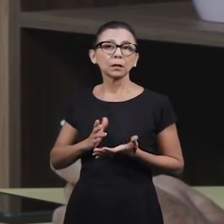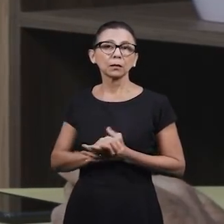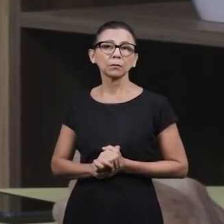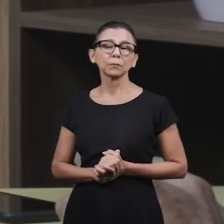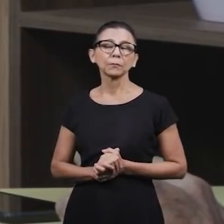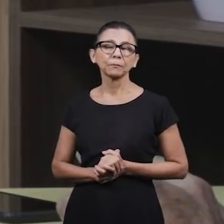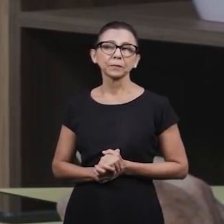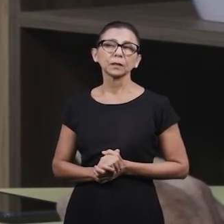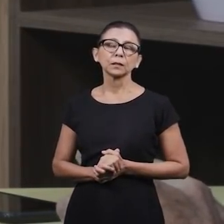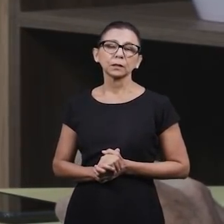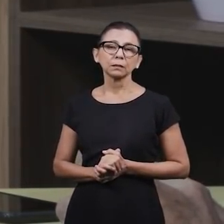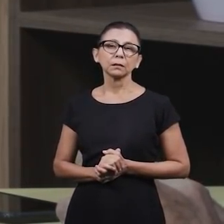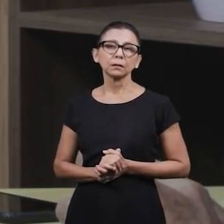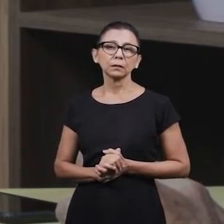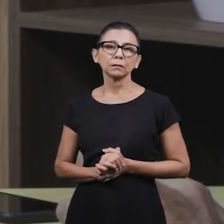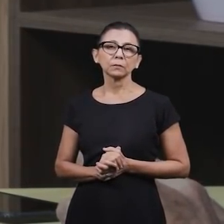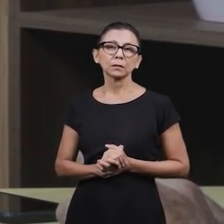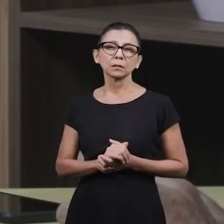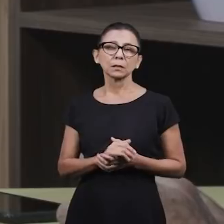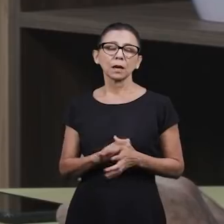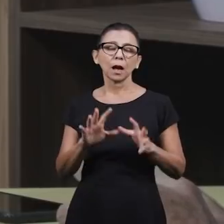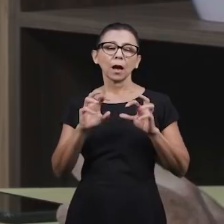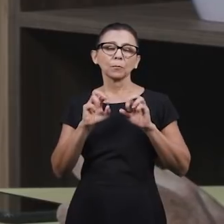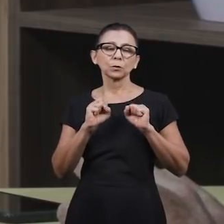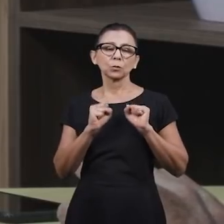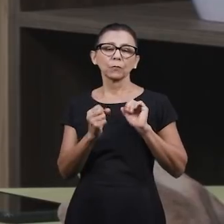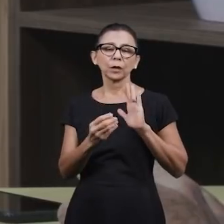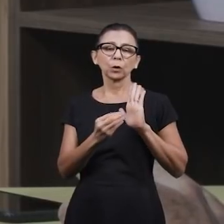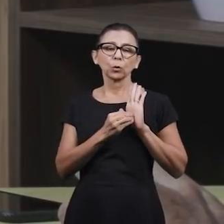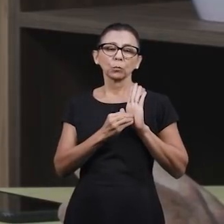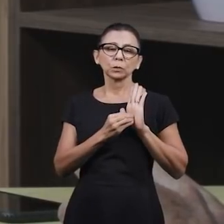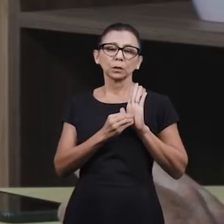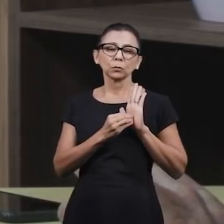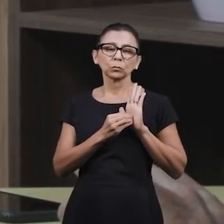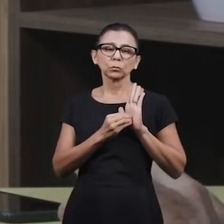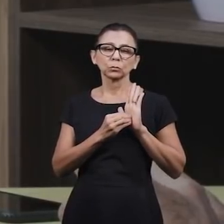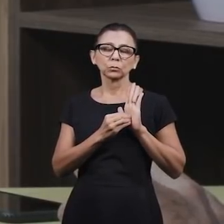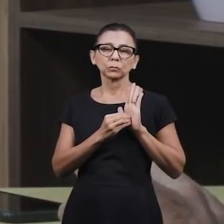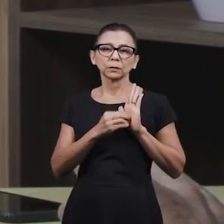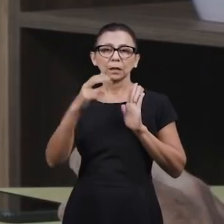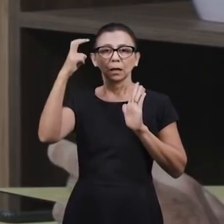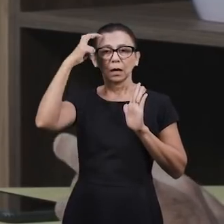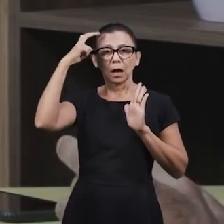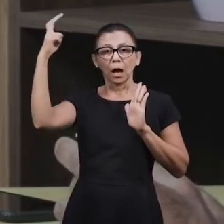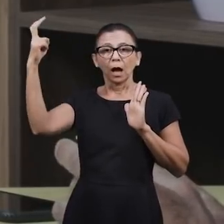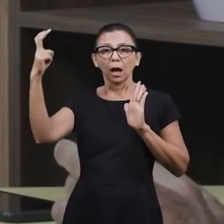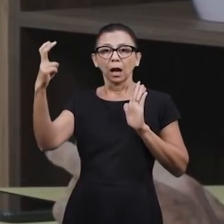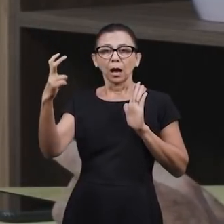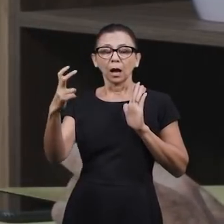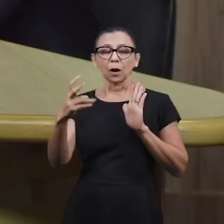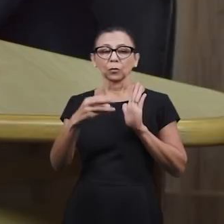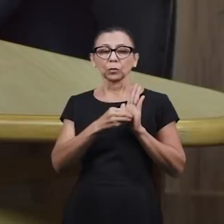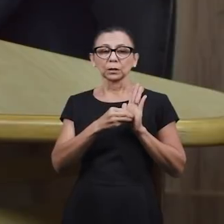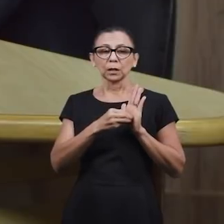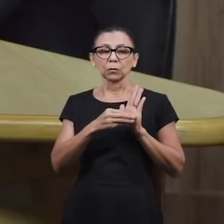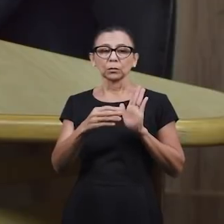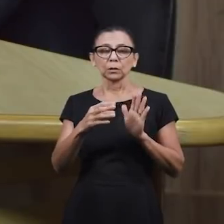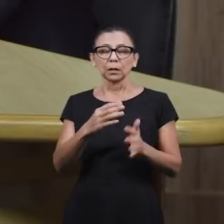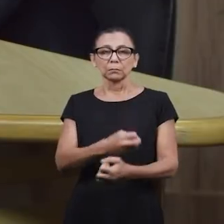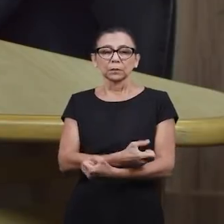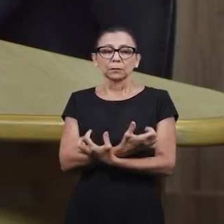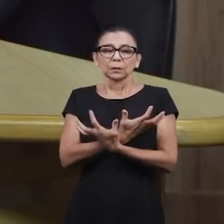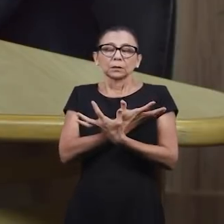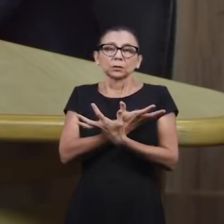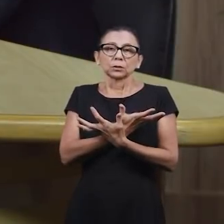usando para essa compreensão, para a absorção do seu conteúdo, o intelecto ou a emoção, certamente ela